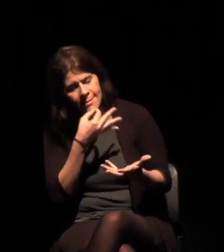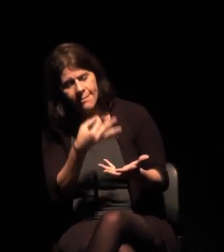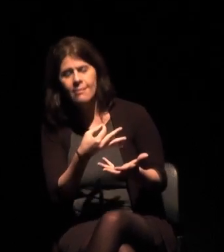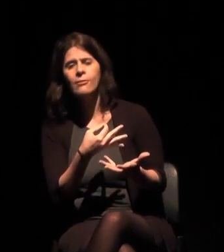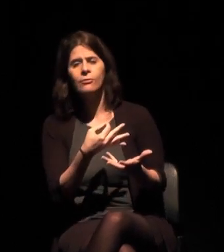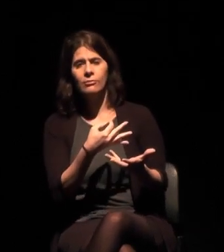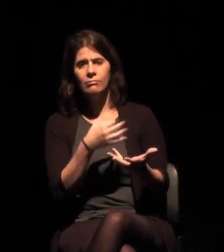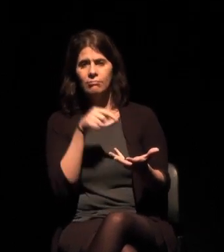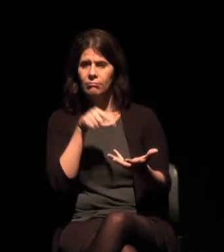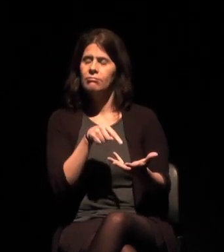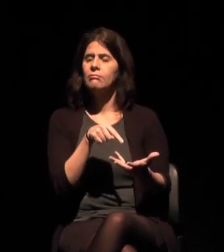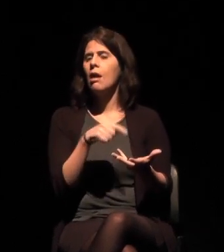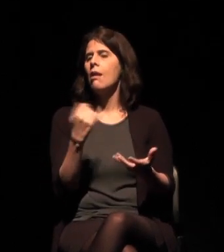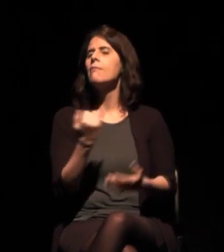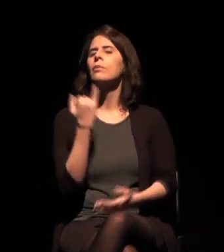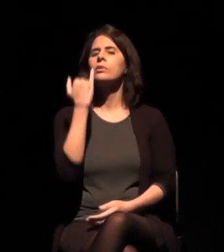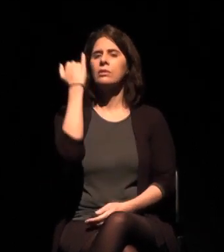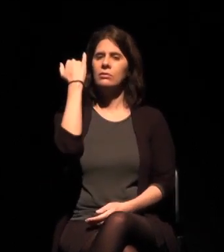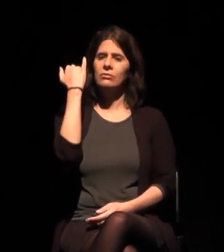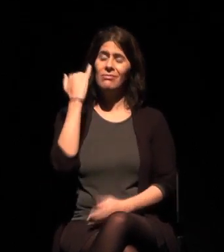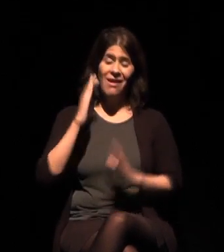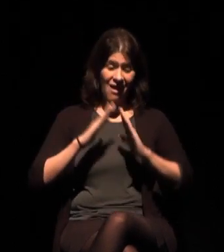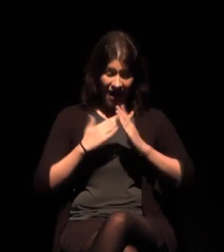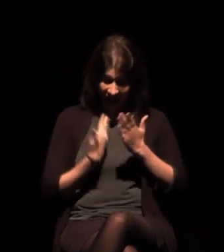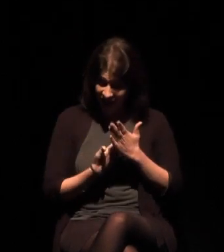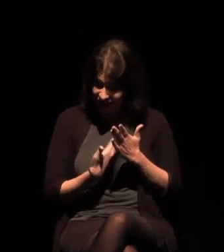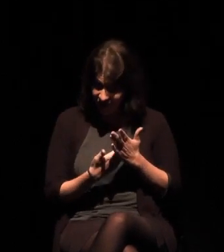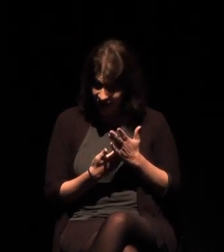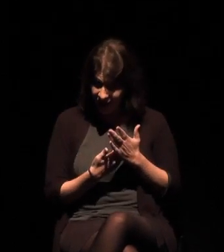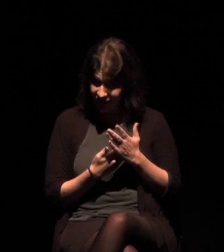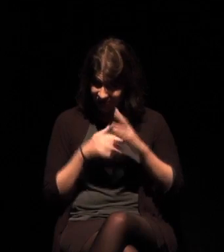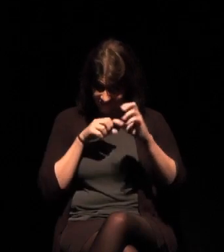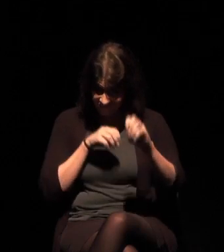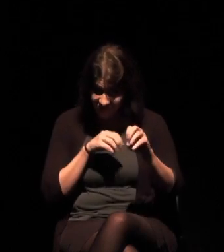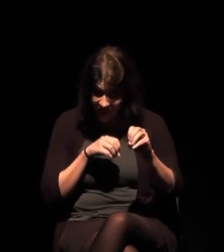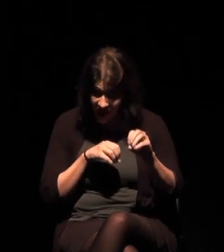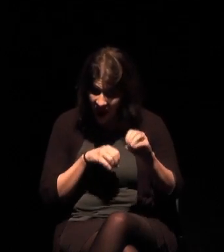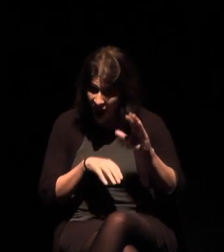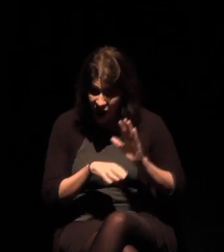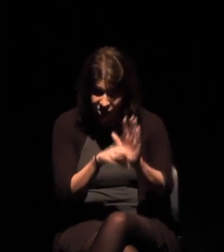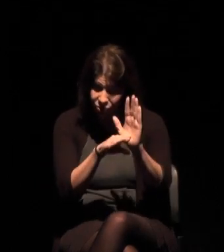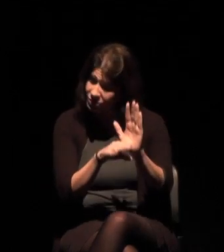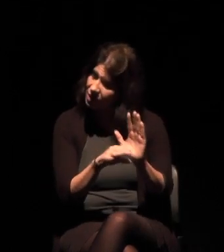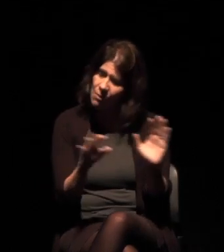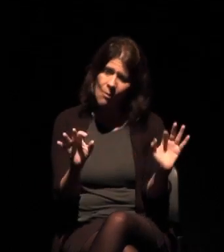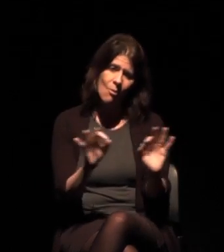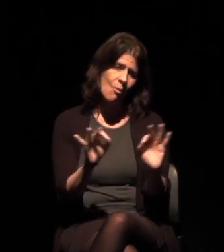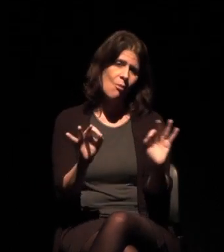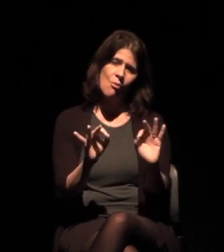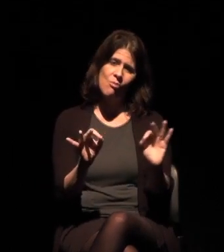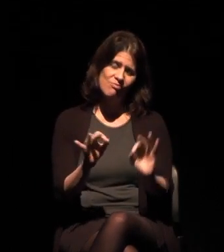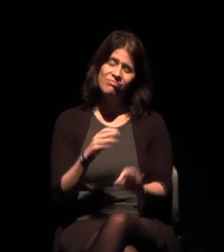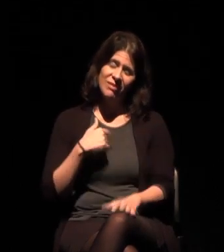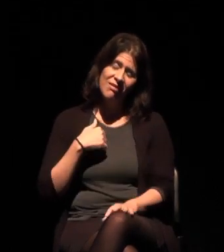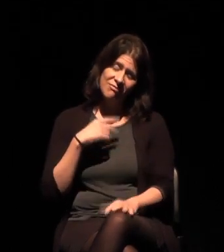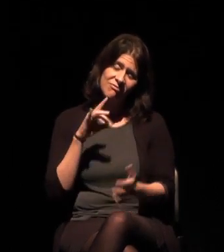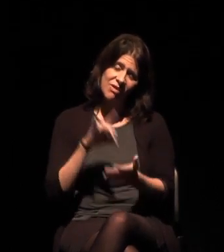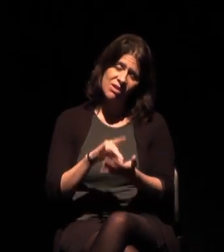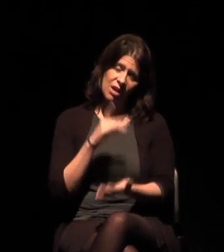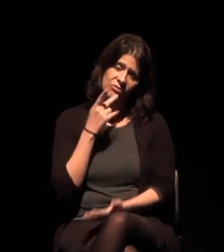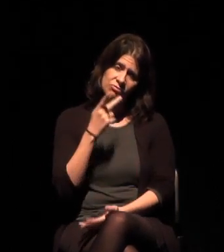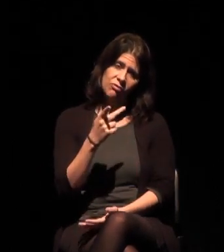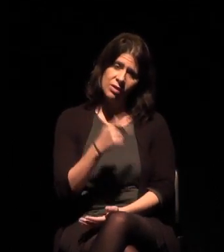eu acho que a escola não tem sido capaz de responder a isso é muito francamente